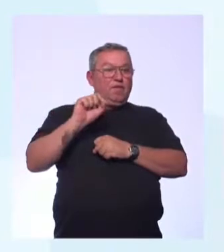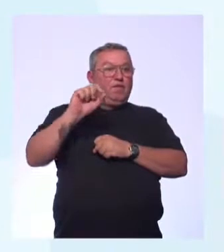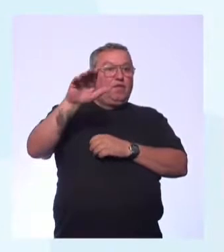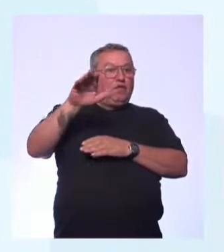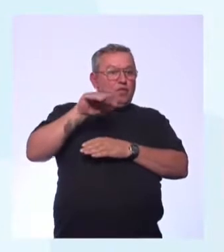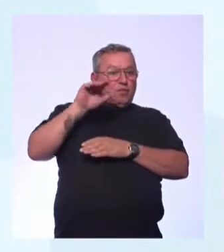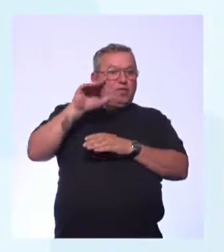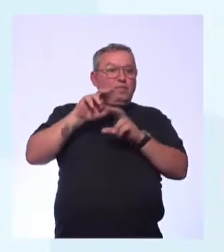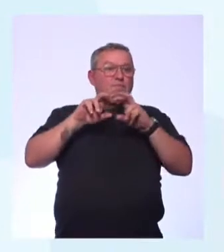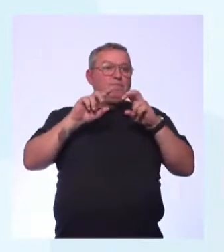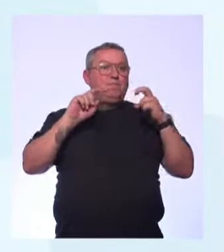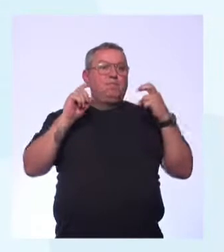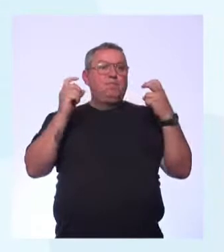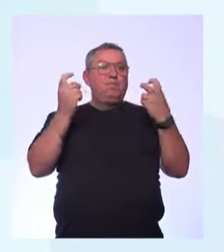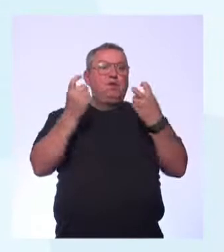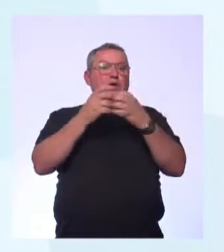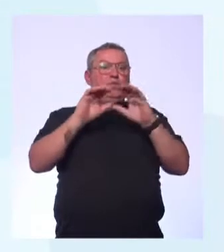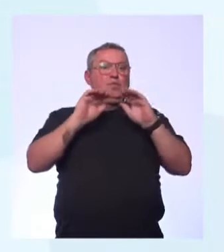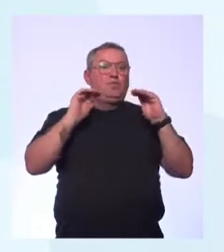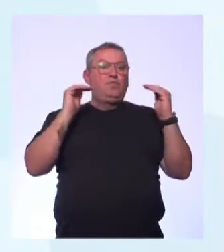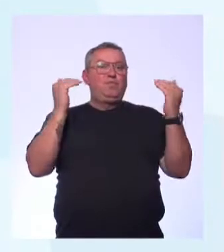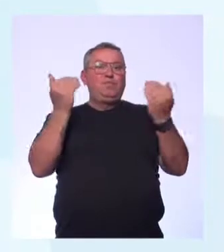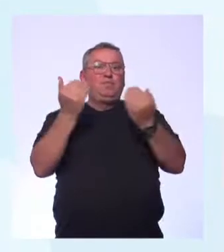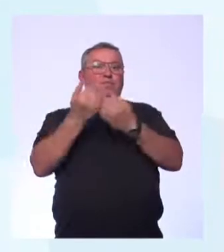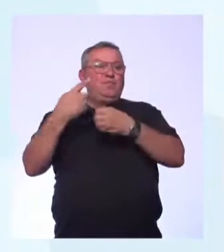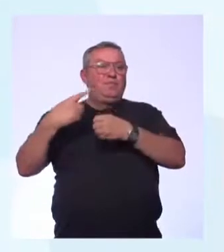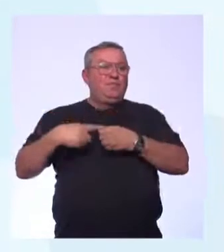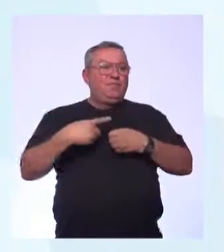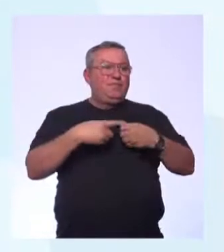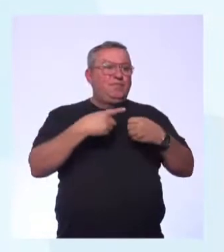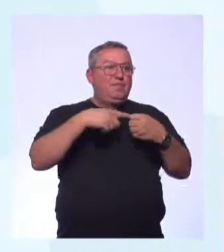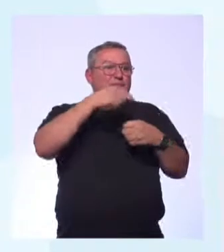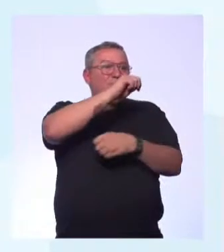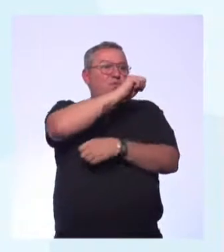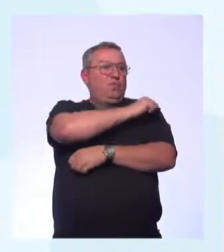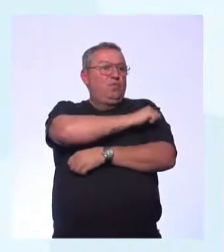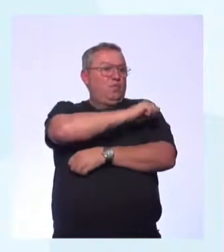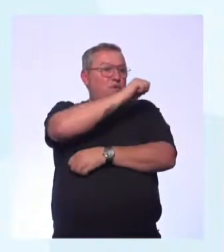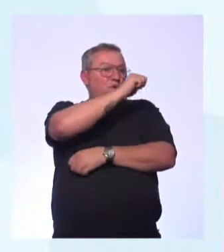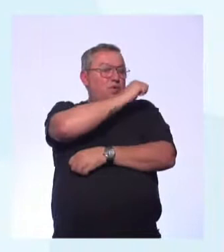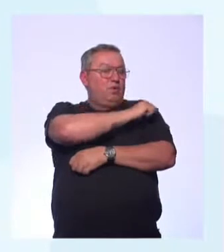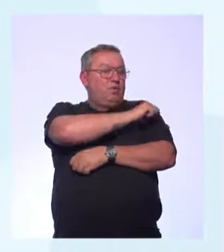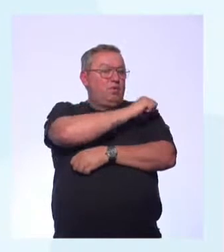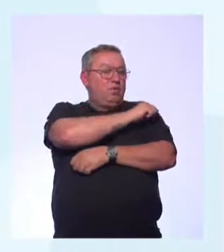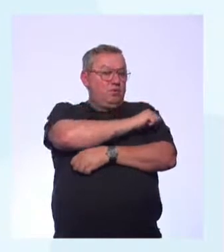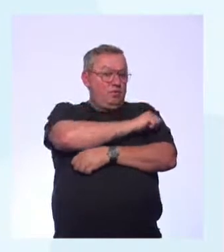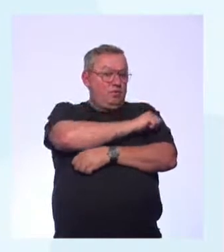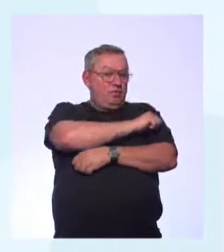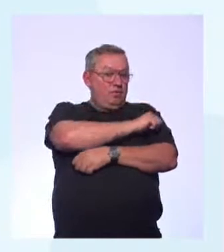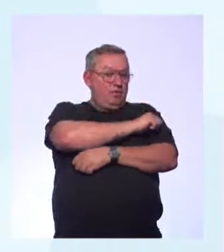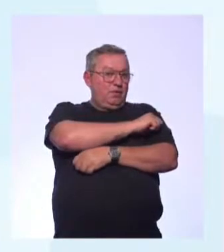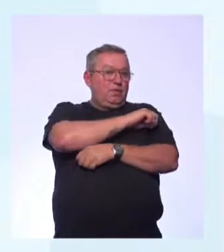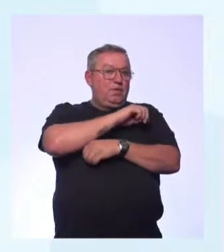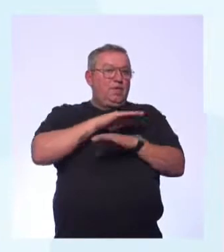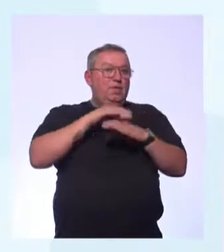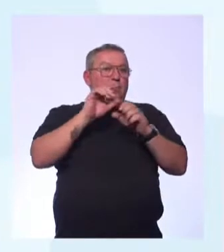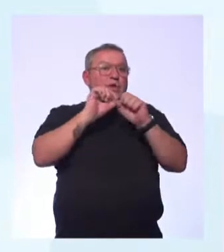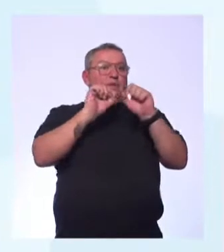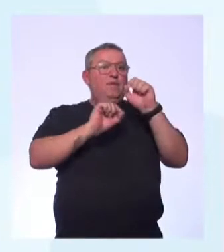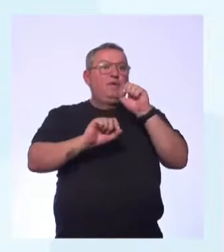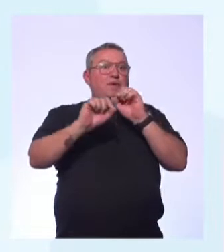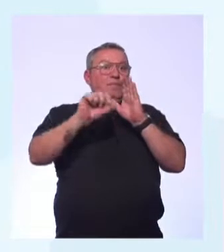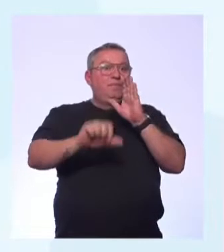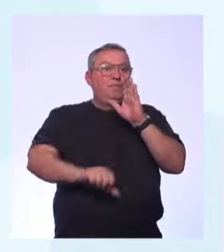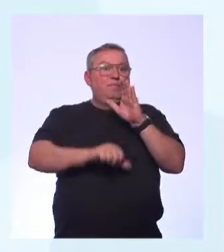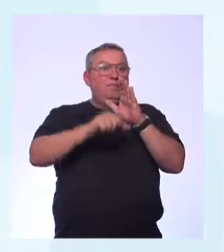1823, foi convocada uma reunião da Assembleia na cidade do Rio de Janeiro para